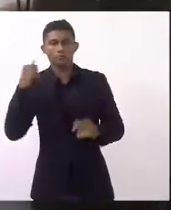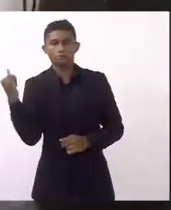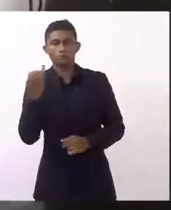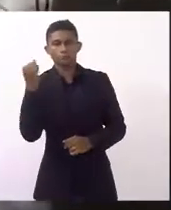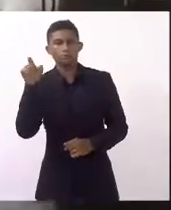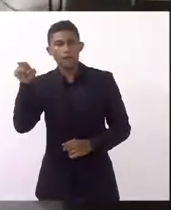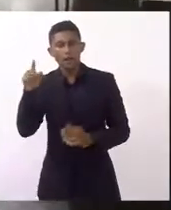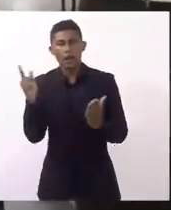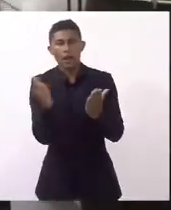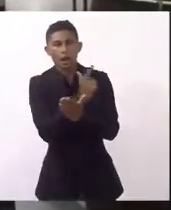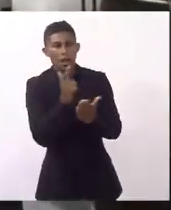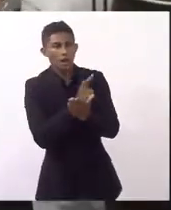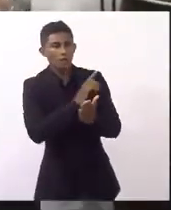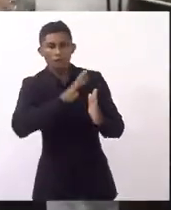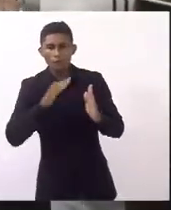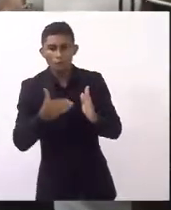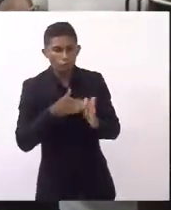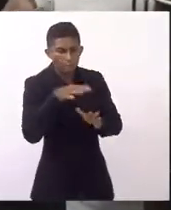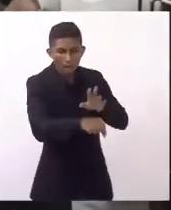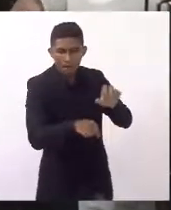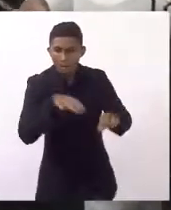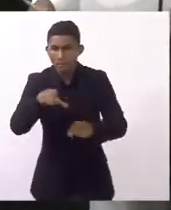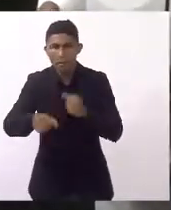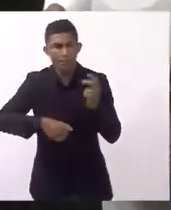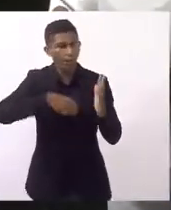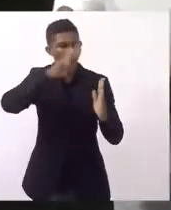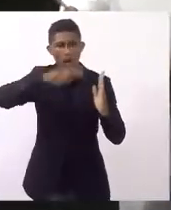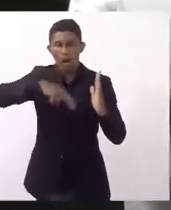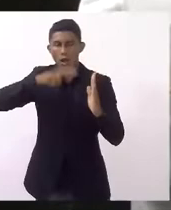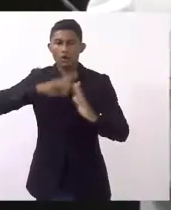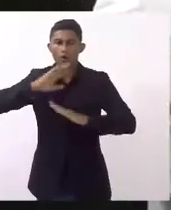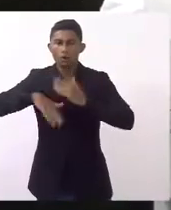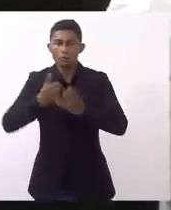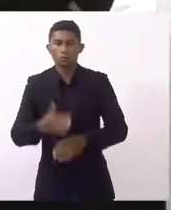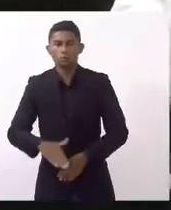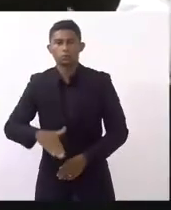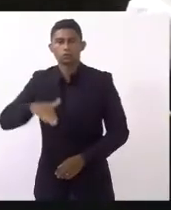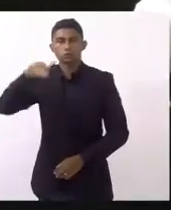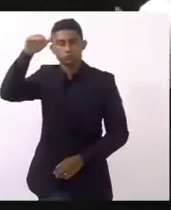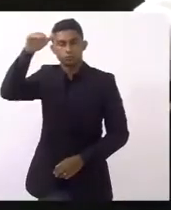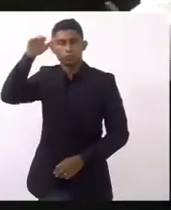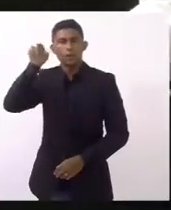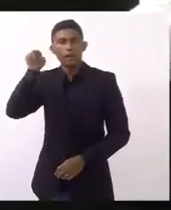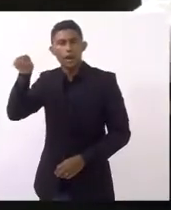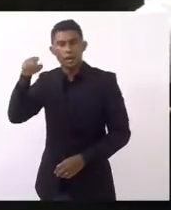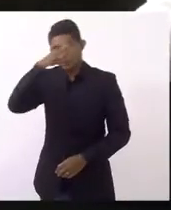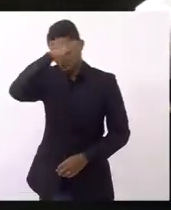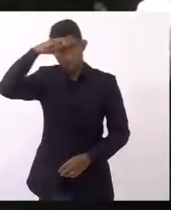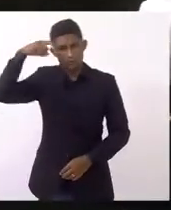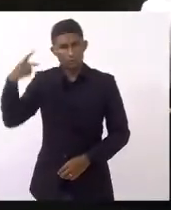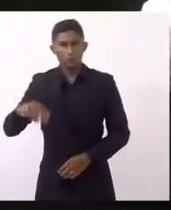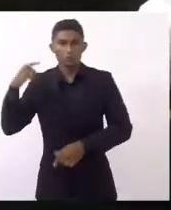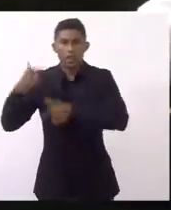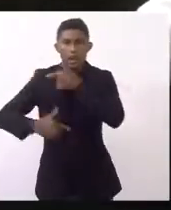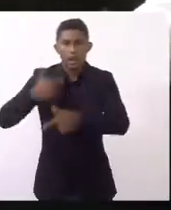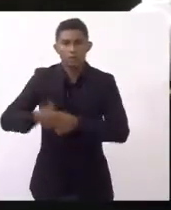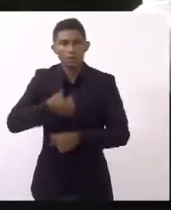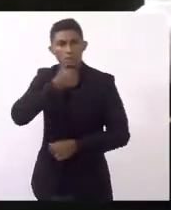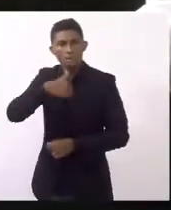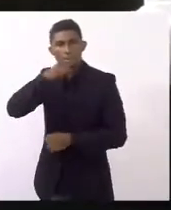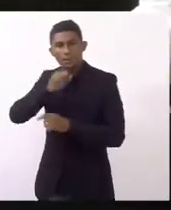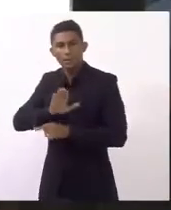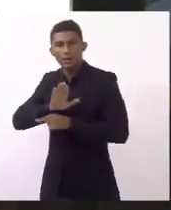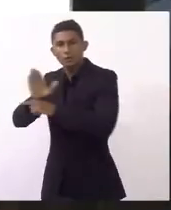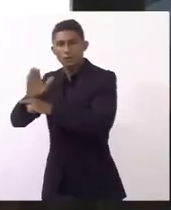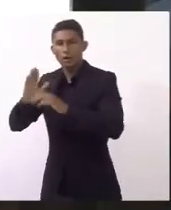Lia todos os livros que encontrava pela rua já adulta como muito sua e dedicação conseguiu construir uma casa melhor para sua mãe